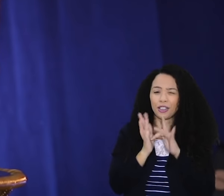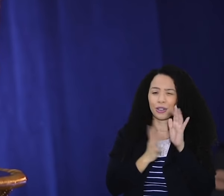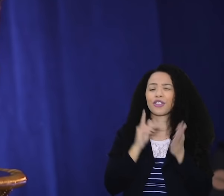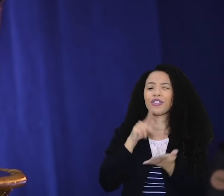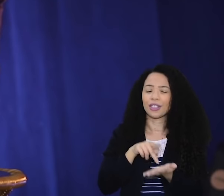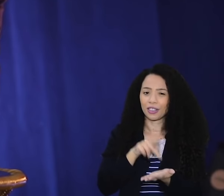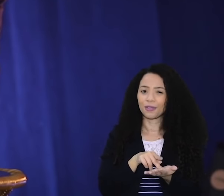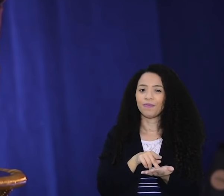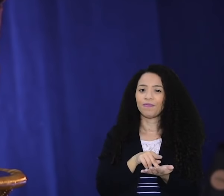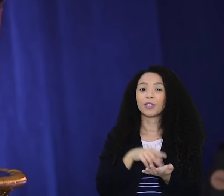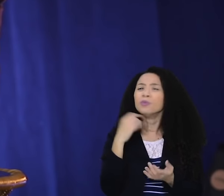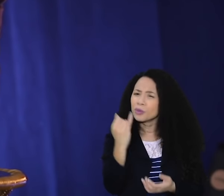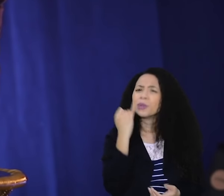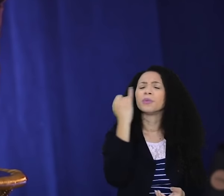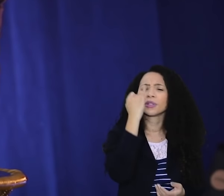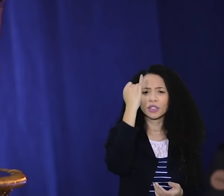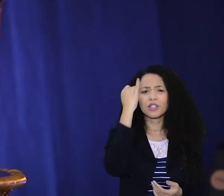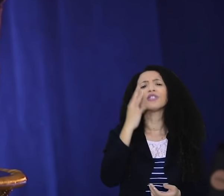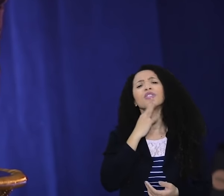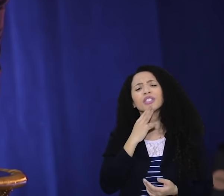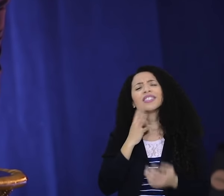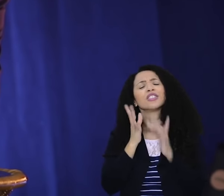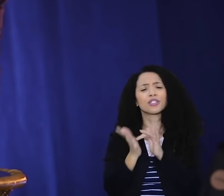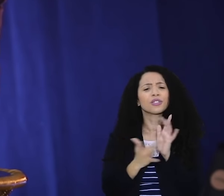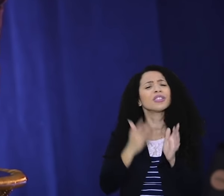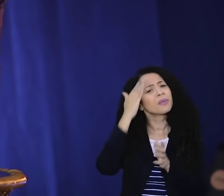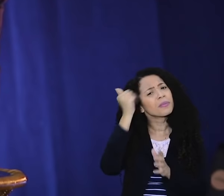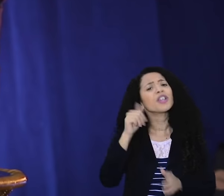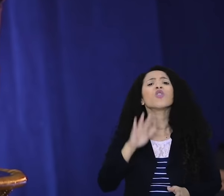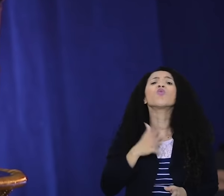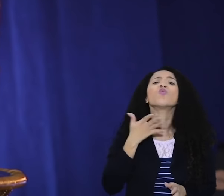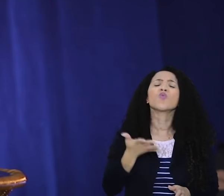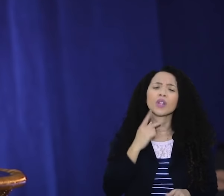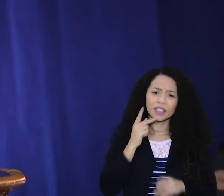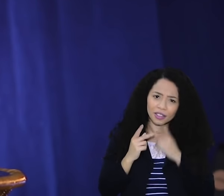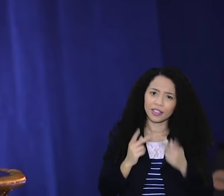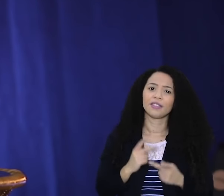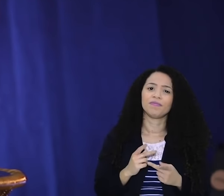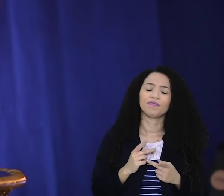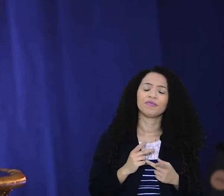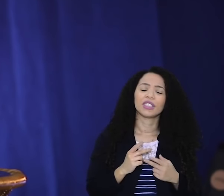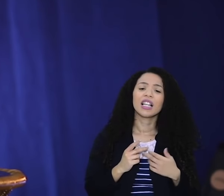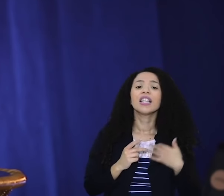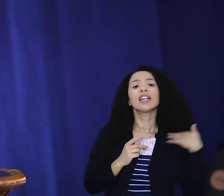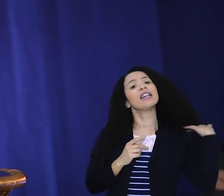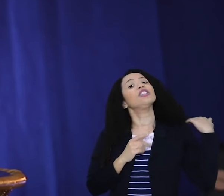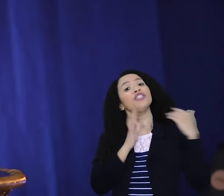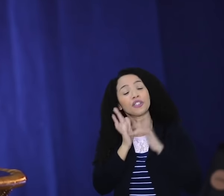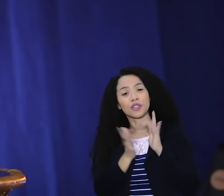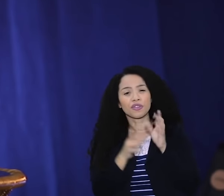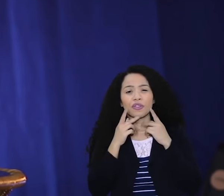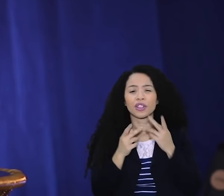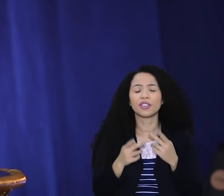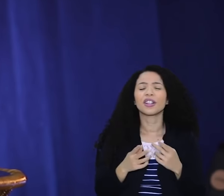muito importante conhecer a Jesus. É muito importante saber quando Ele fala. Ele disse nas suas mensagens